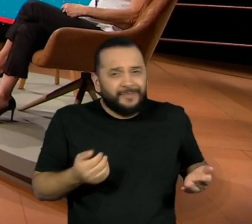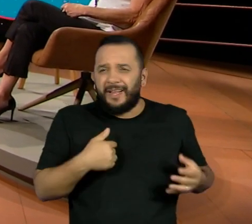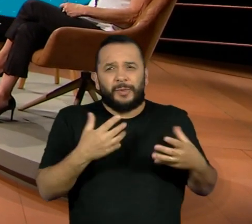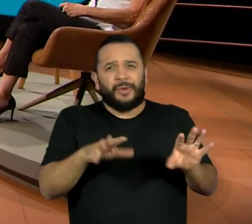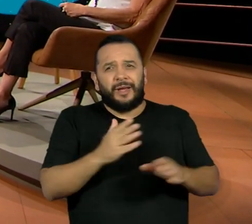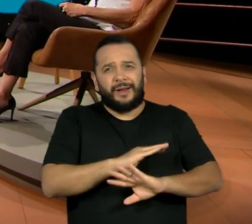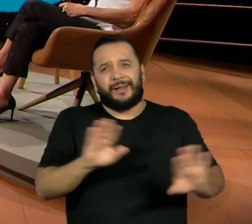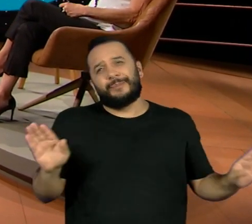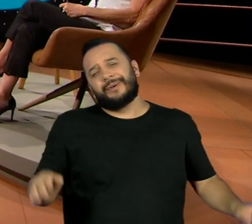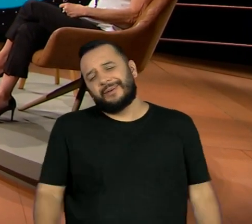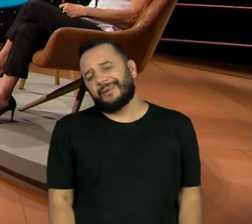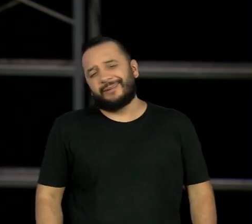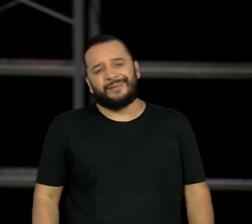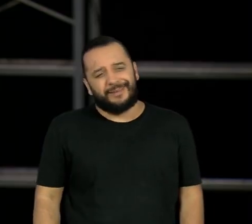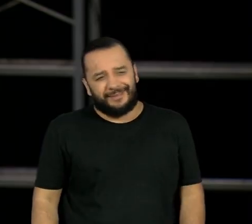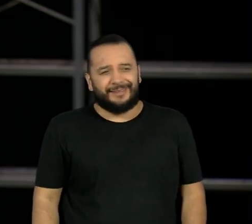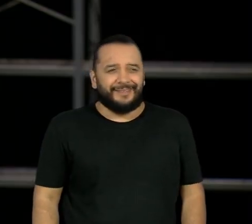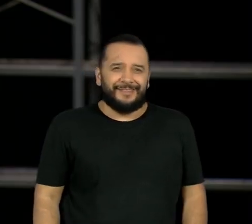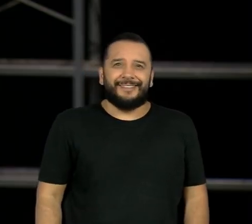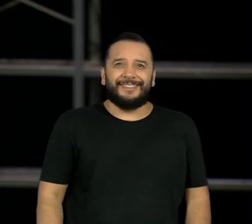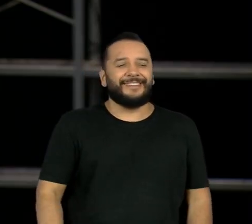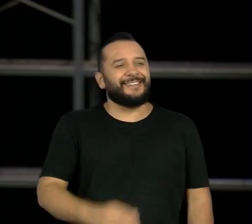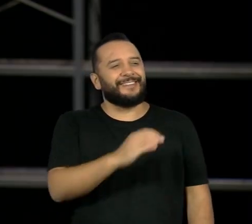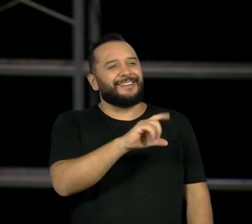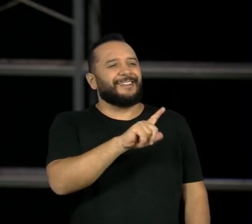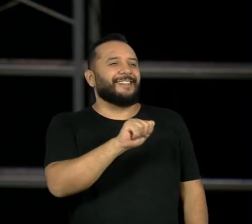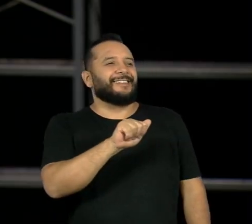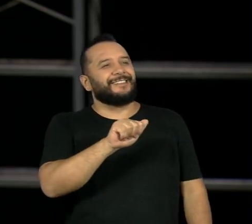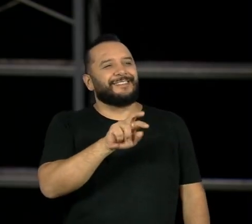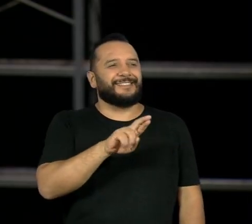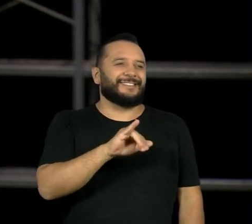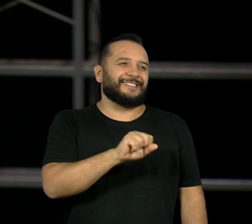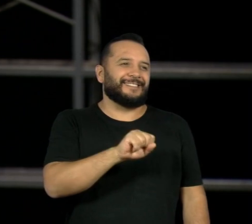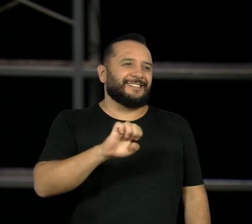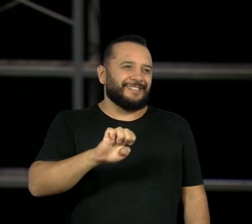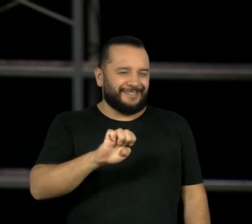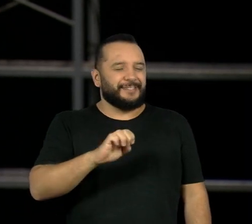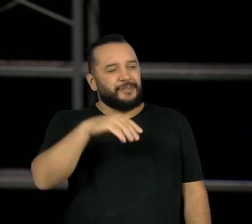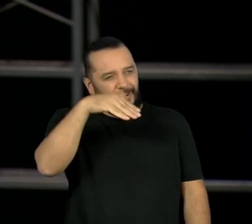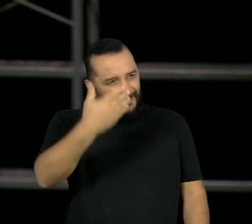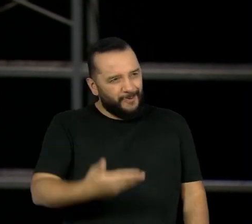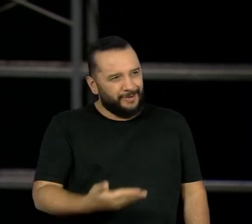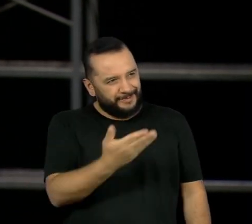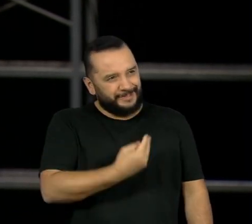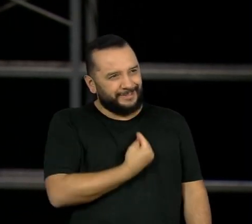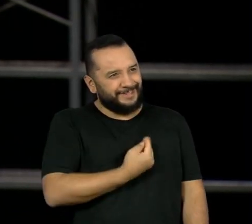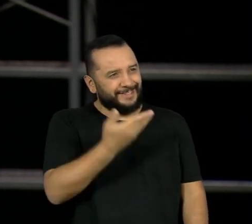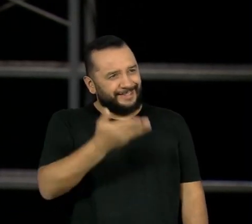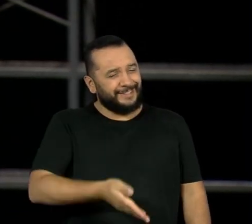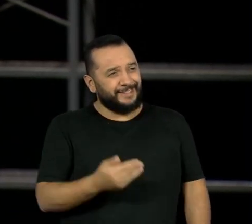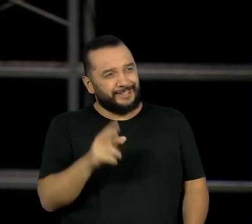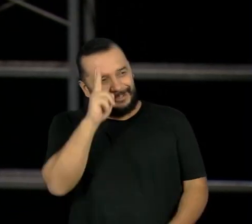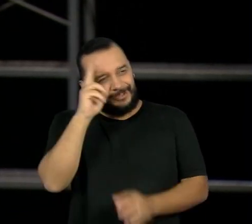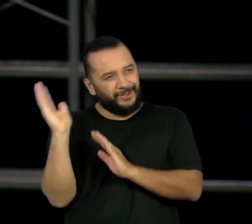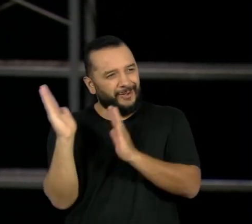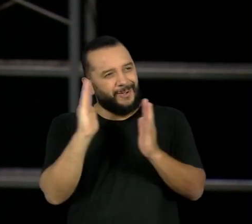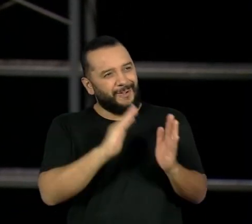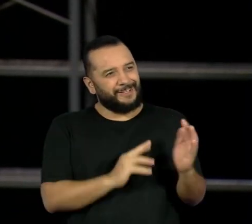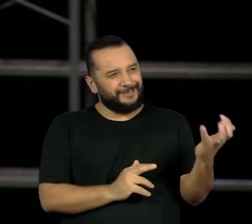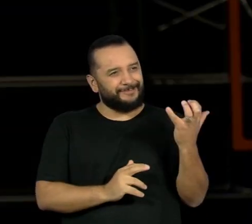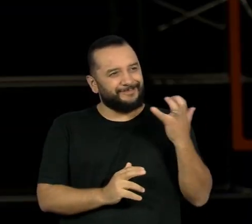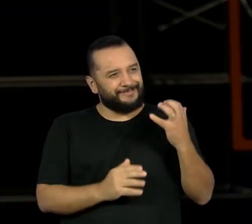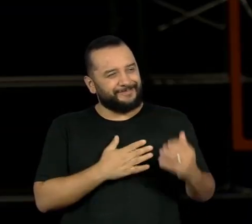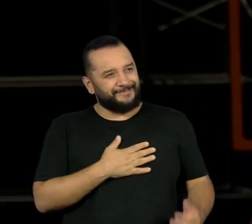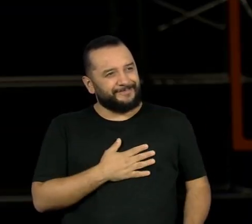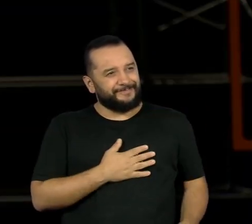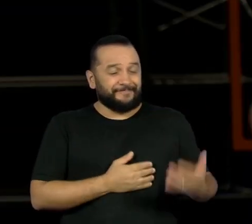quero. Não? Clarice, foi uma honra ter você aqui. A tua trajetória é inspiradora. Obrigada.